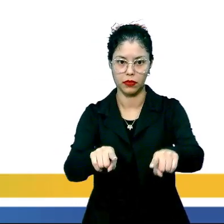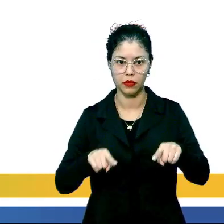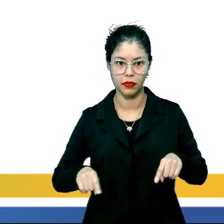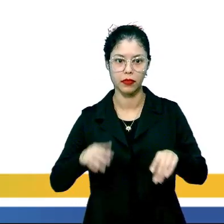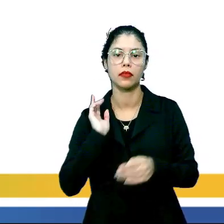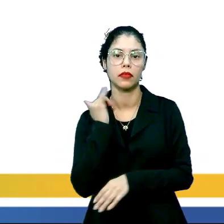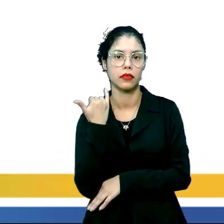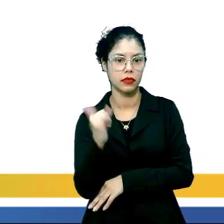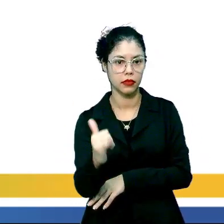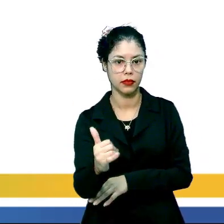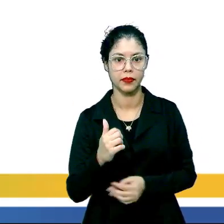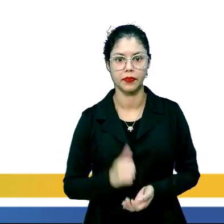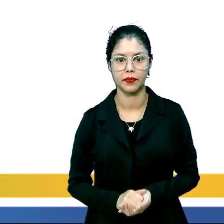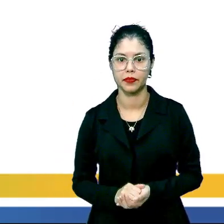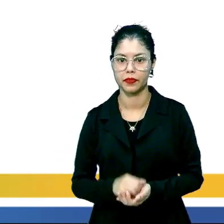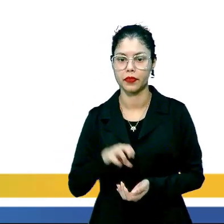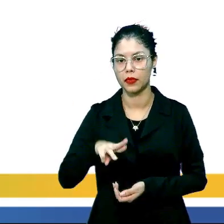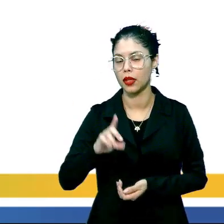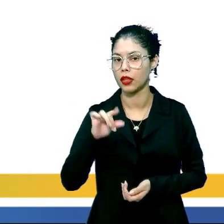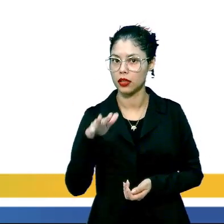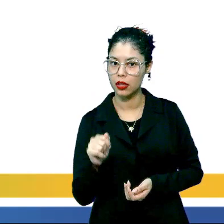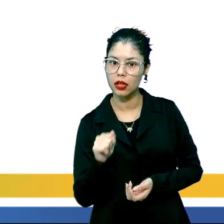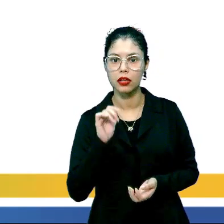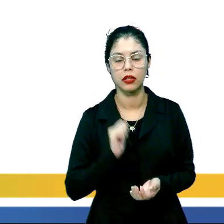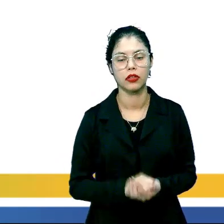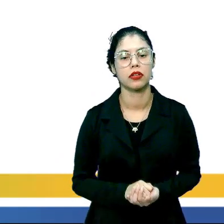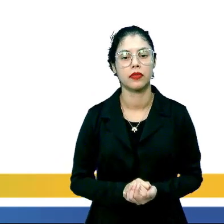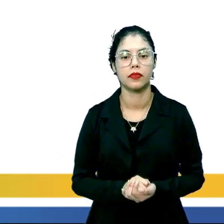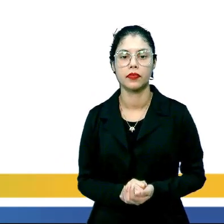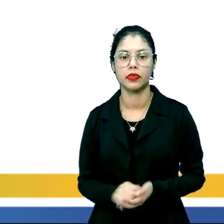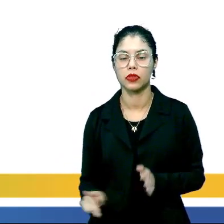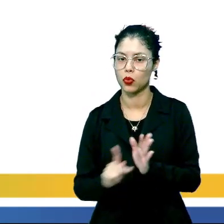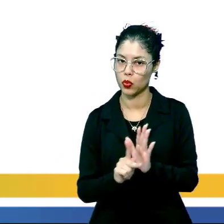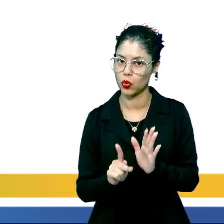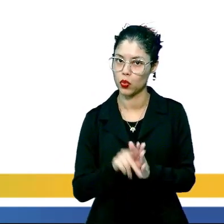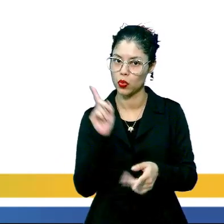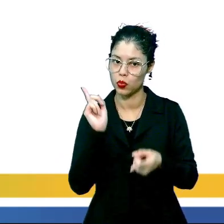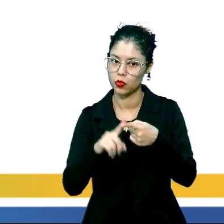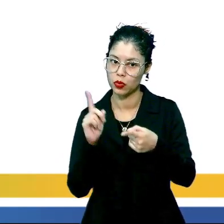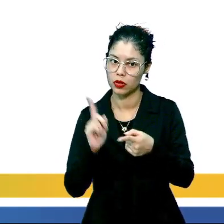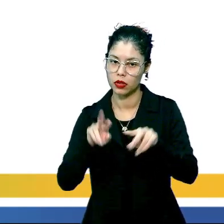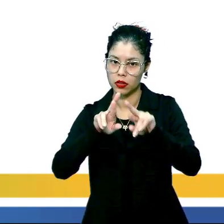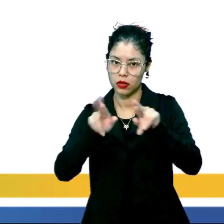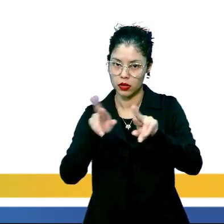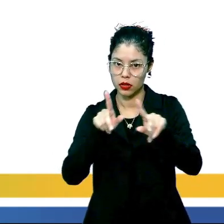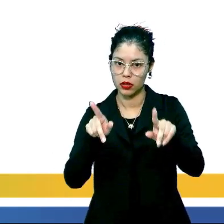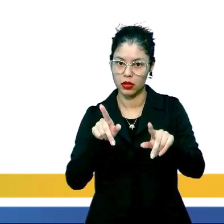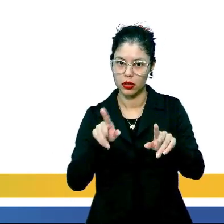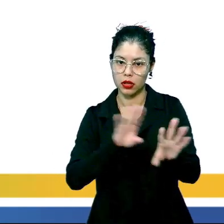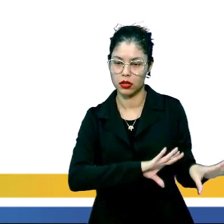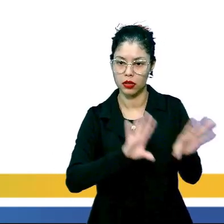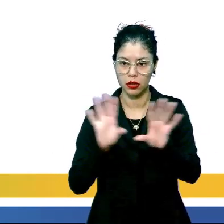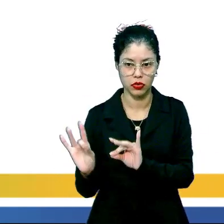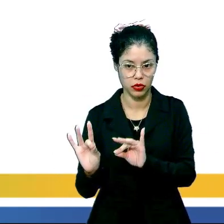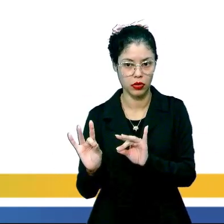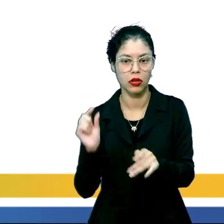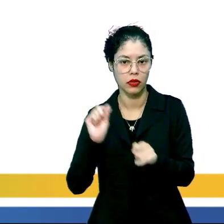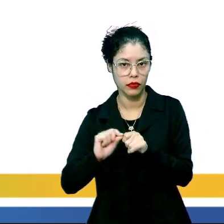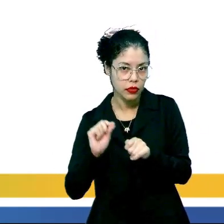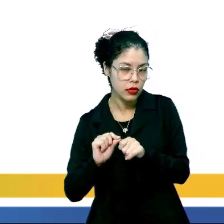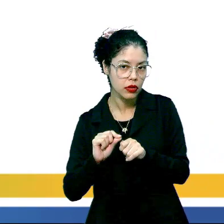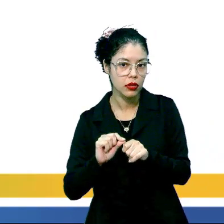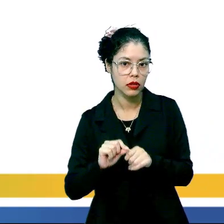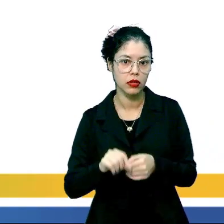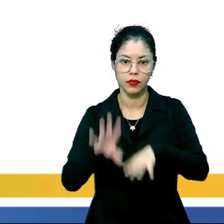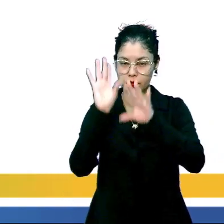têm energia mecânica. E justamente por causa da diferença da trajetória ali, né, que foi feito, né,